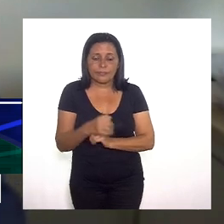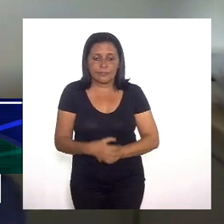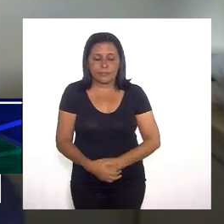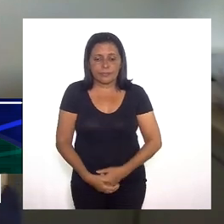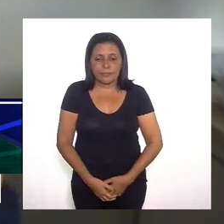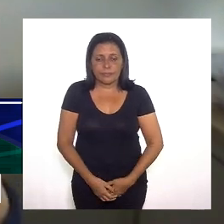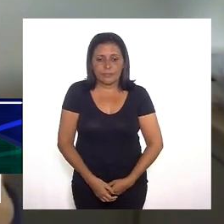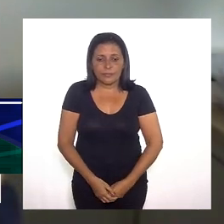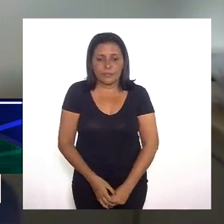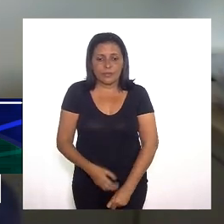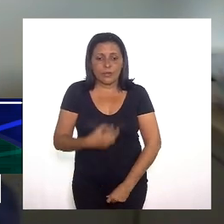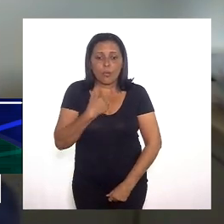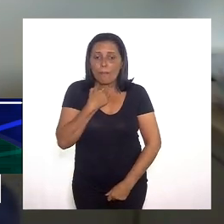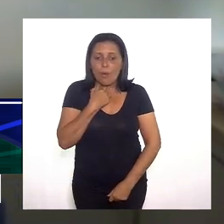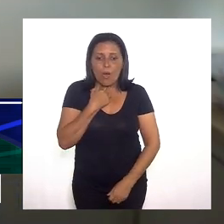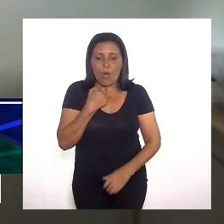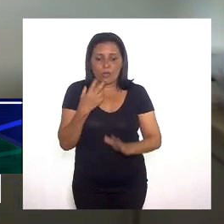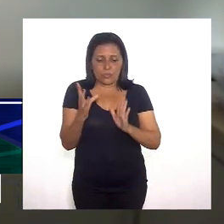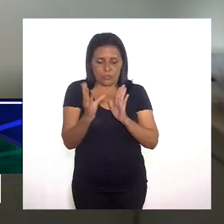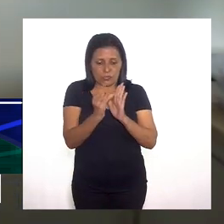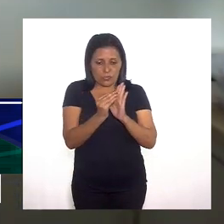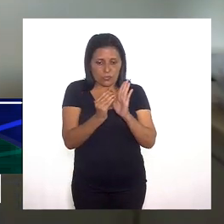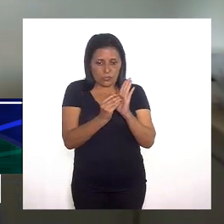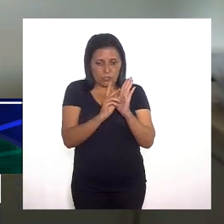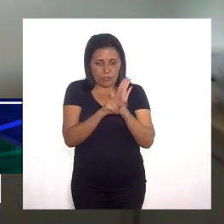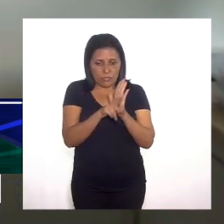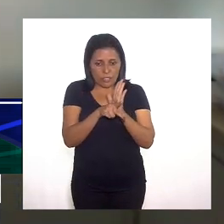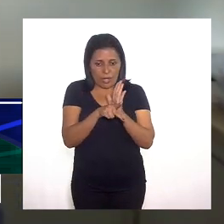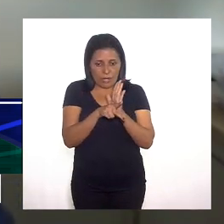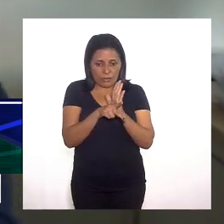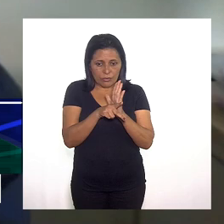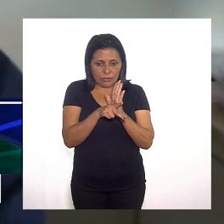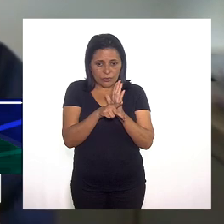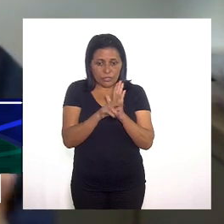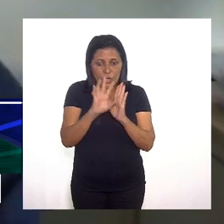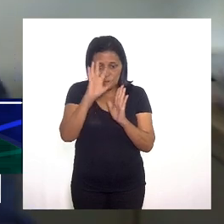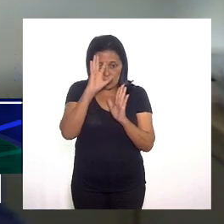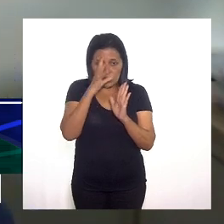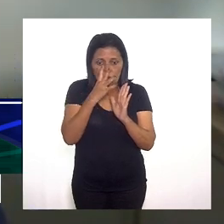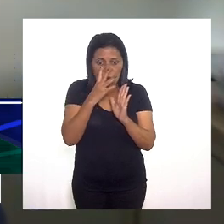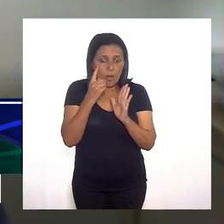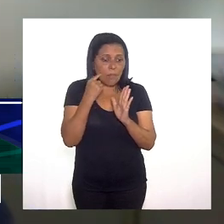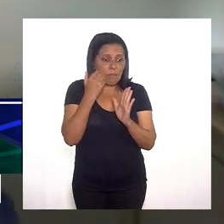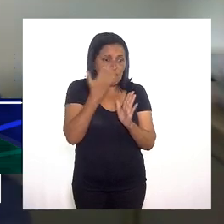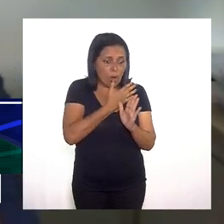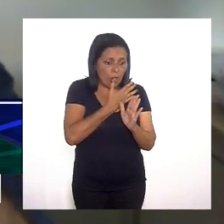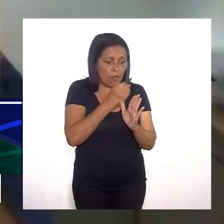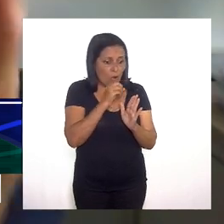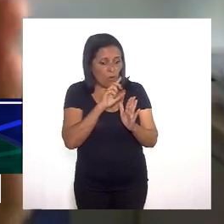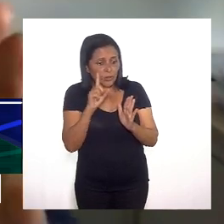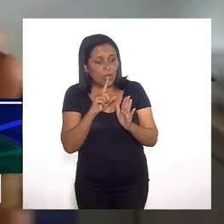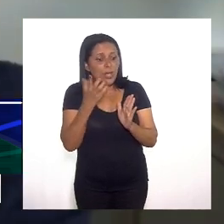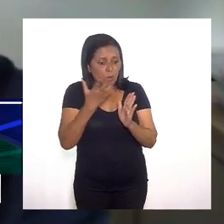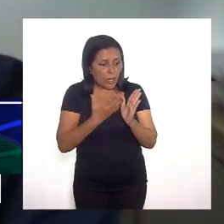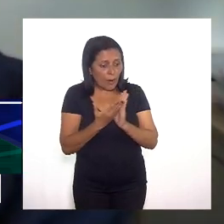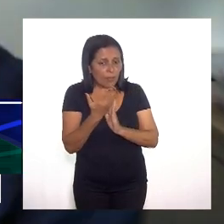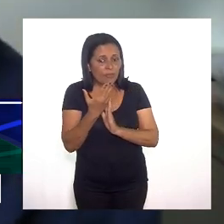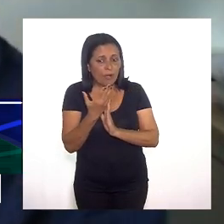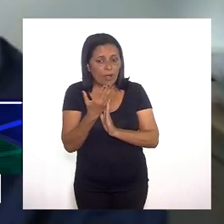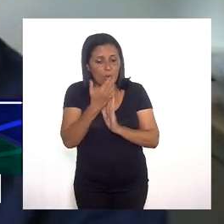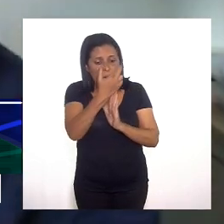Então, eu não posso emendar o projeto de resolução, porque o projeto de resolução é simplesmente para aprovar ou não o relatório. Eu quero aprovar.